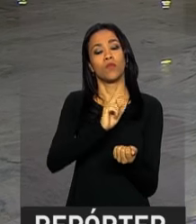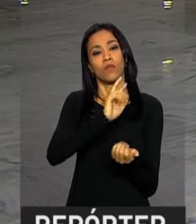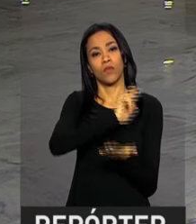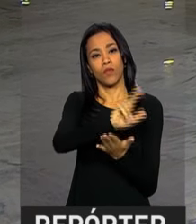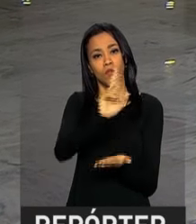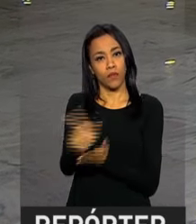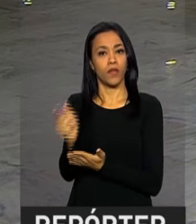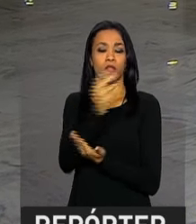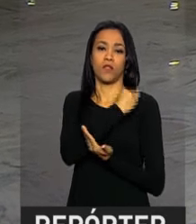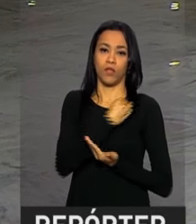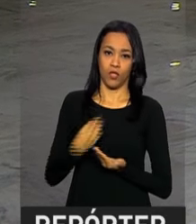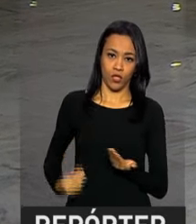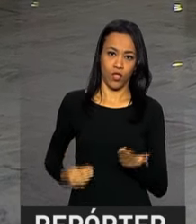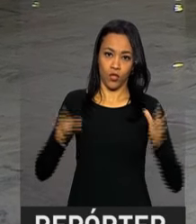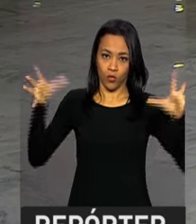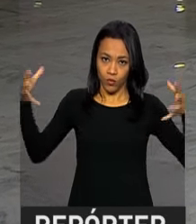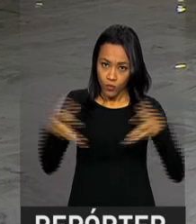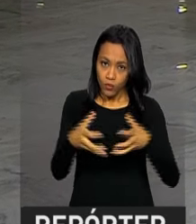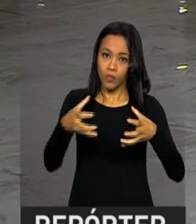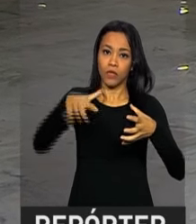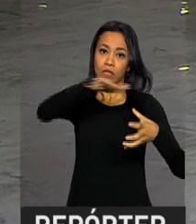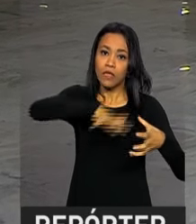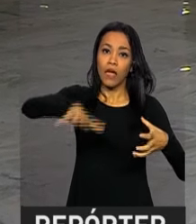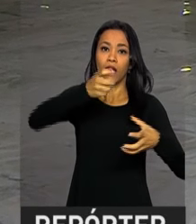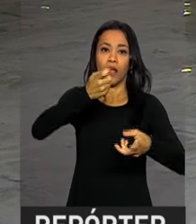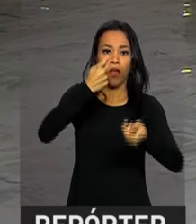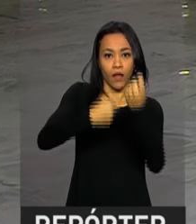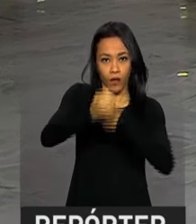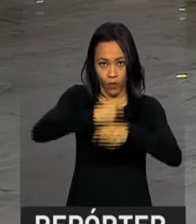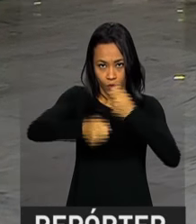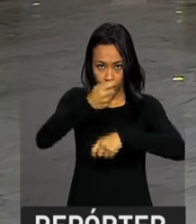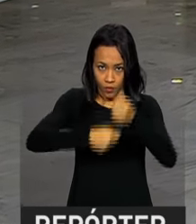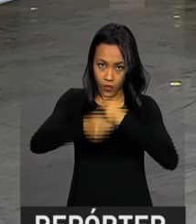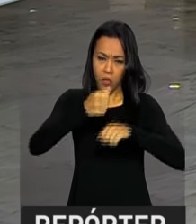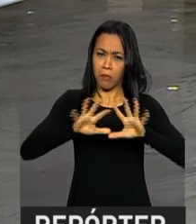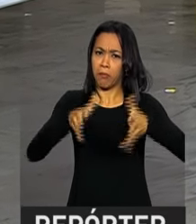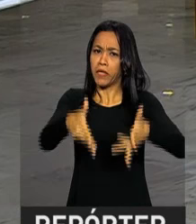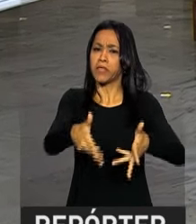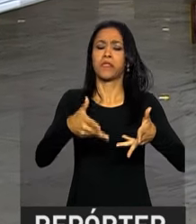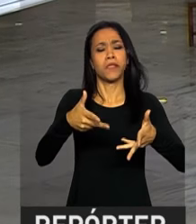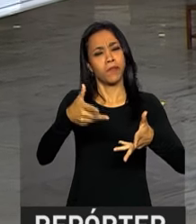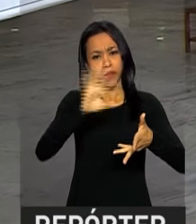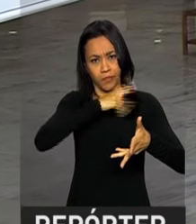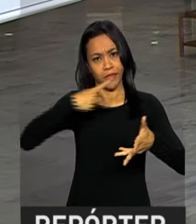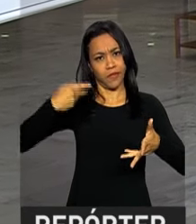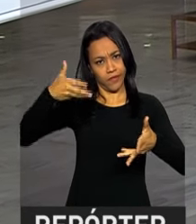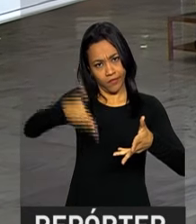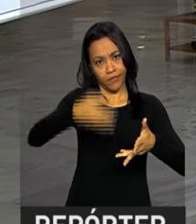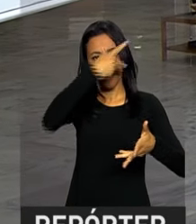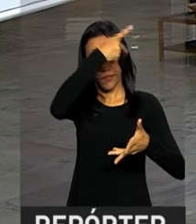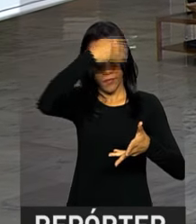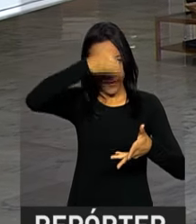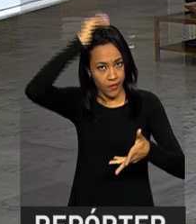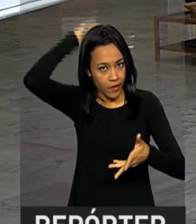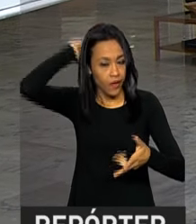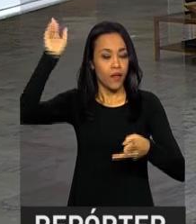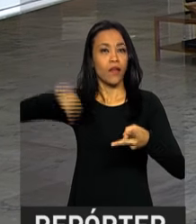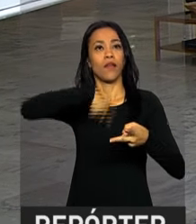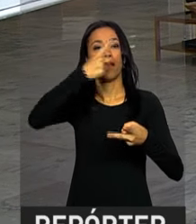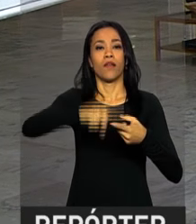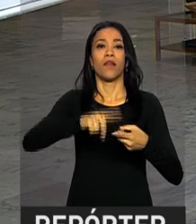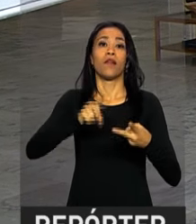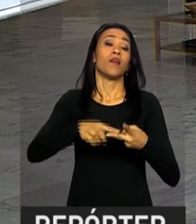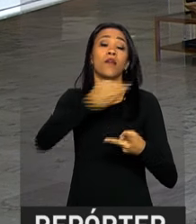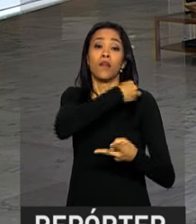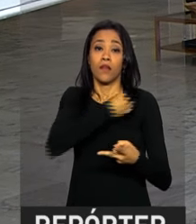núcleo econômico do governo federal. Participam dessa reunião aí, além do presidente em exercício Michel Temer e dos ministros da